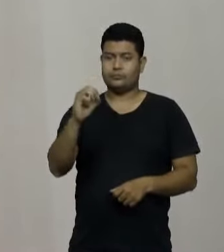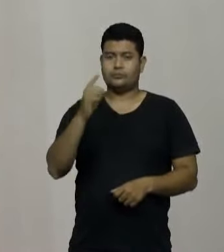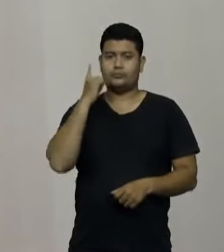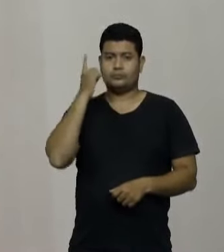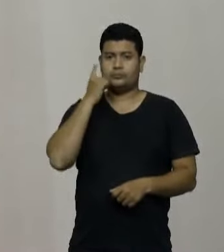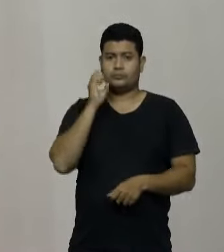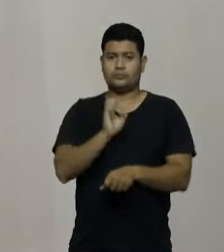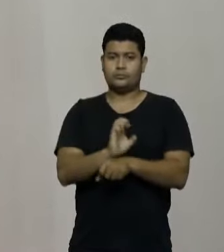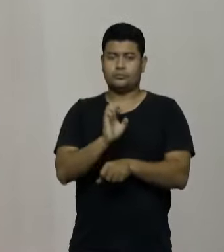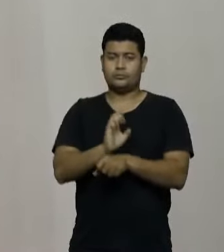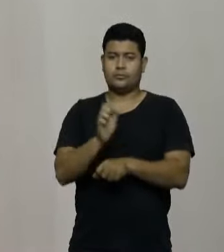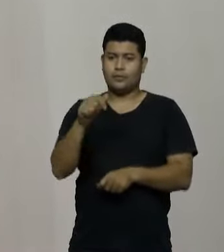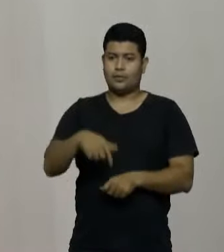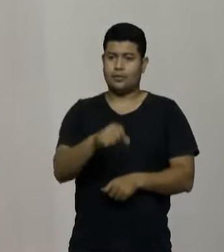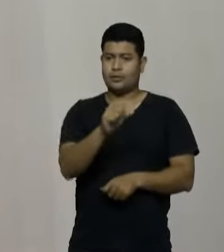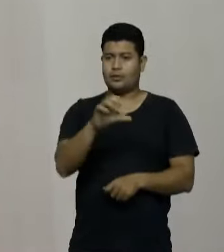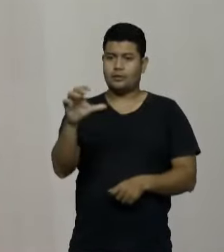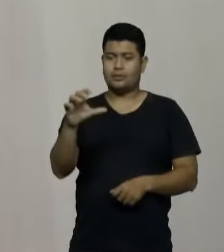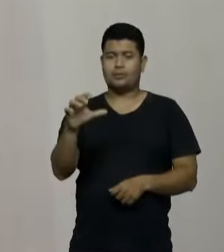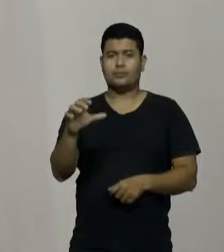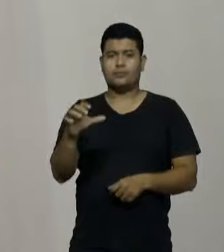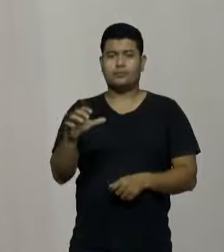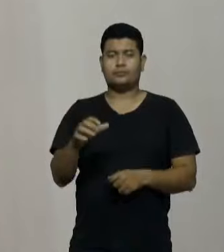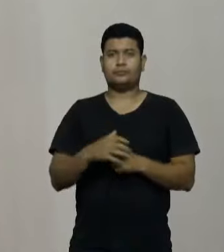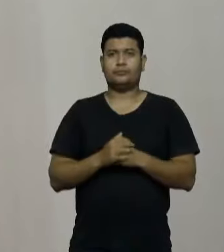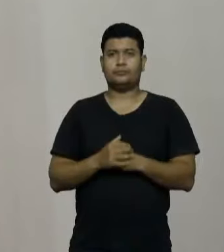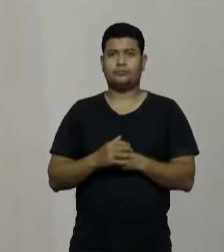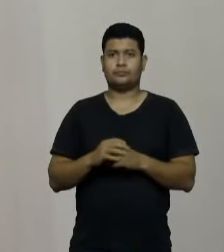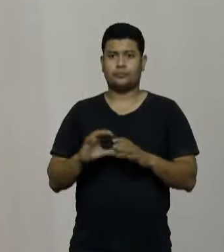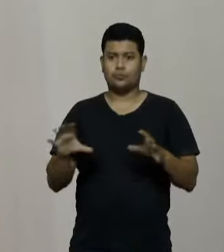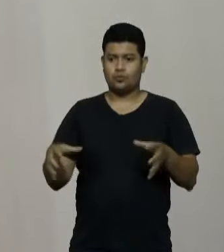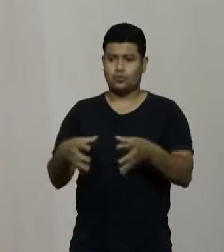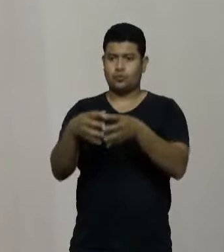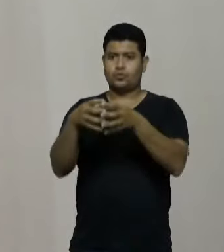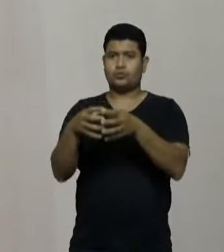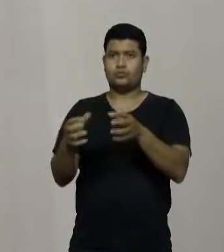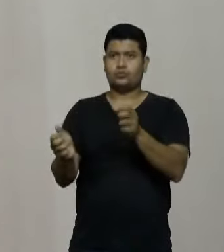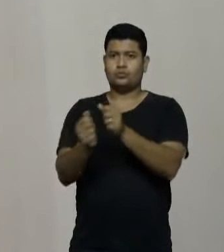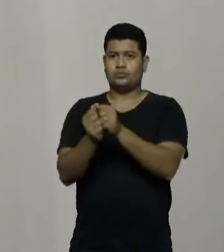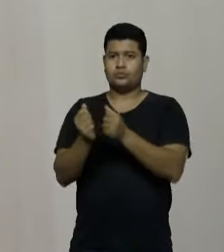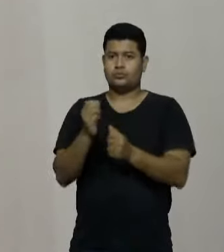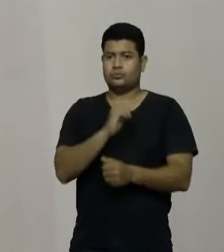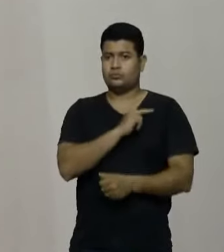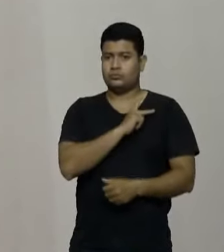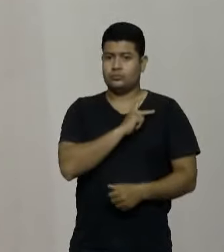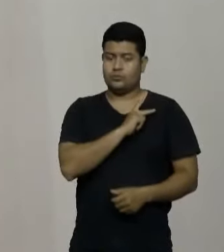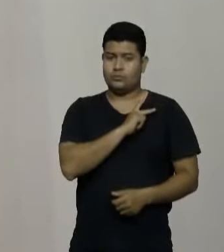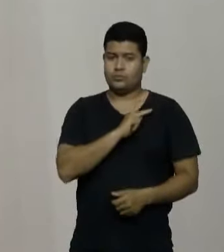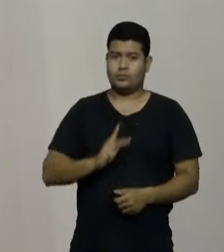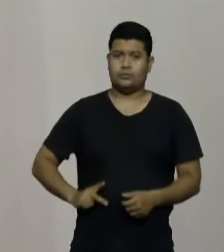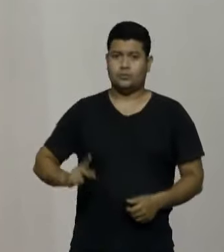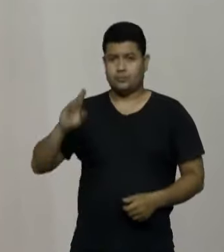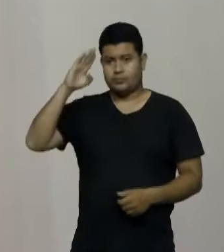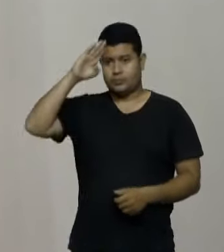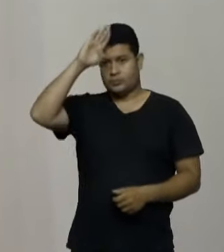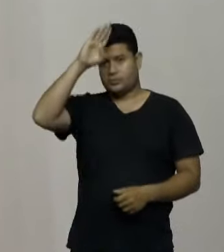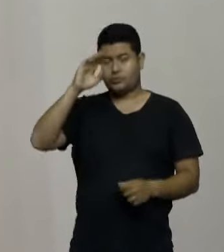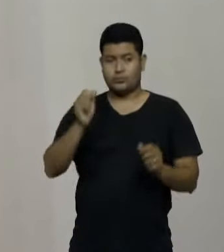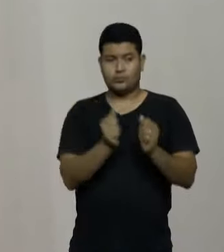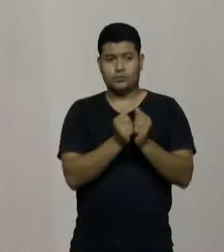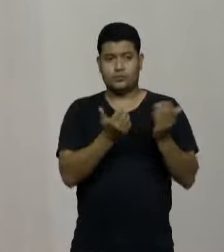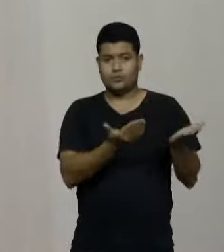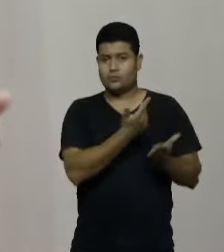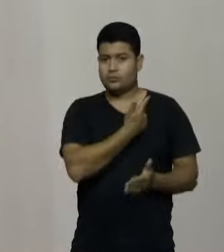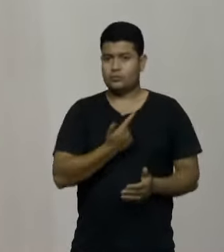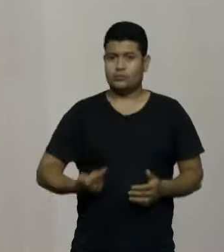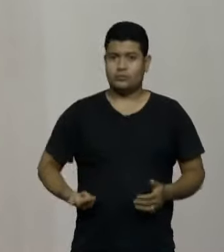casa, que fazem coro com o nosso presidente Bolsonaro e juntamente com o nosso governador. Eu